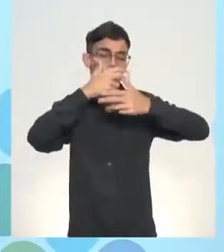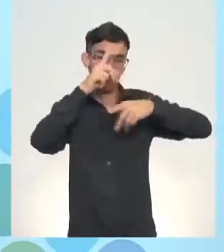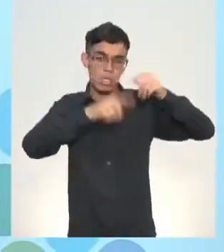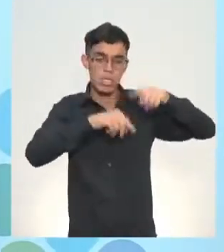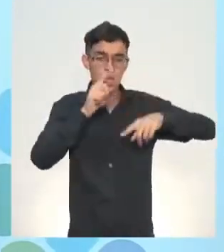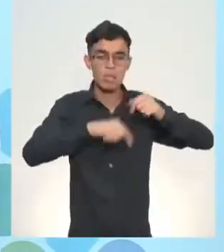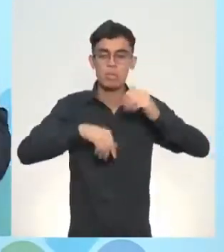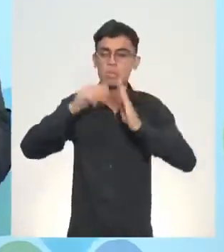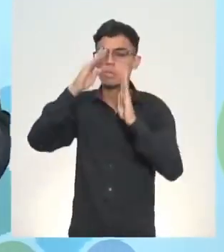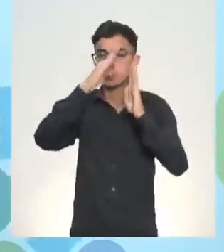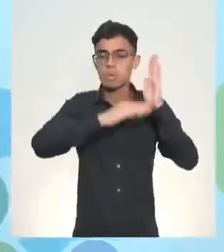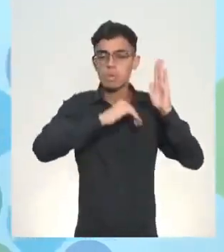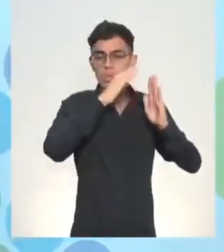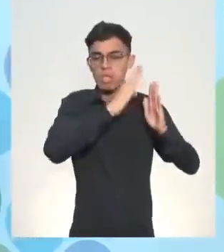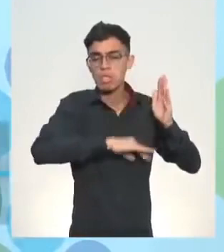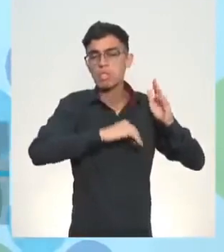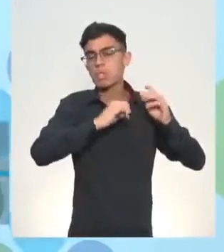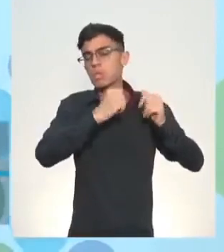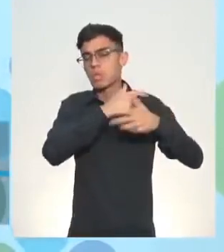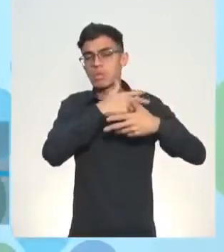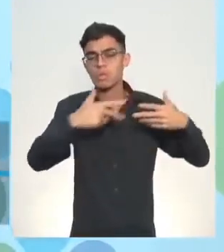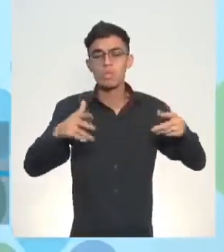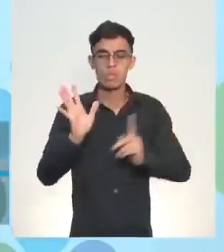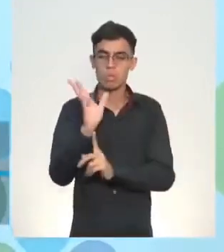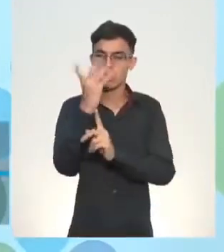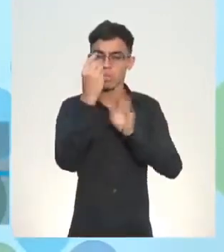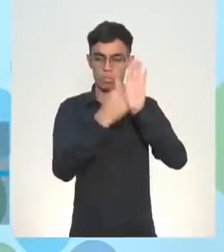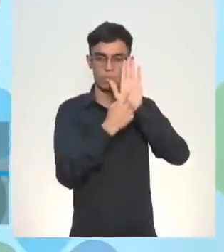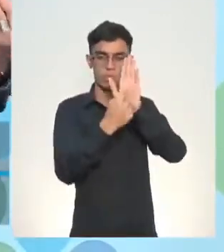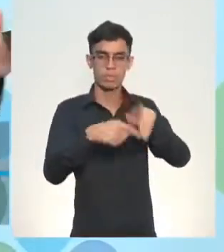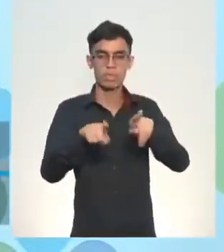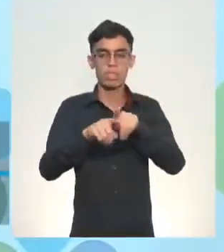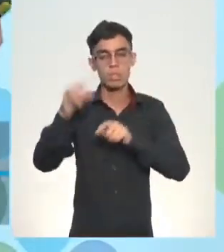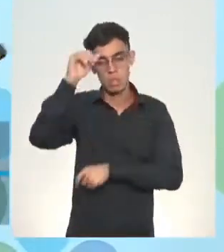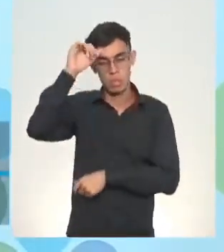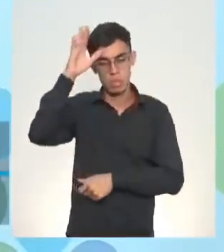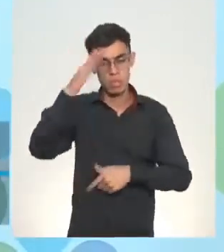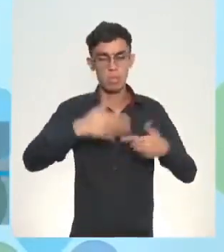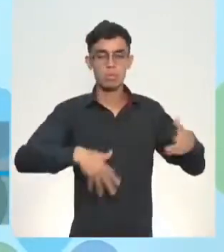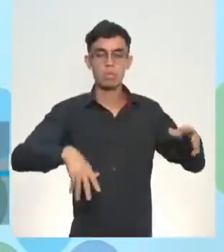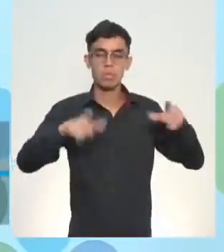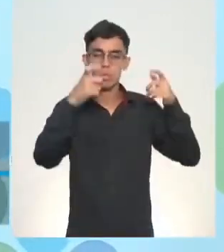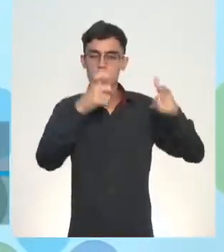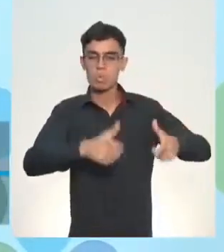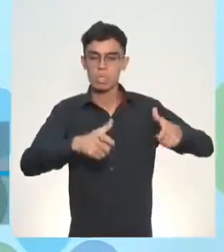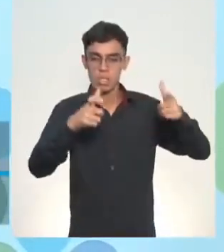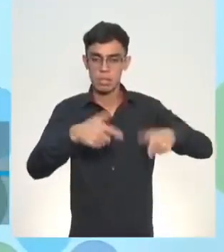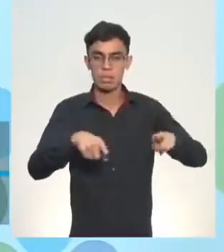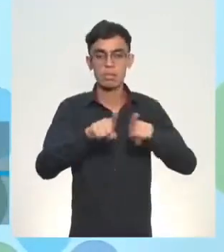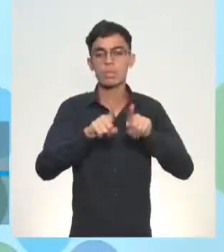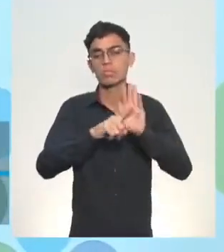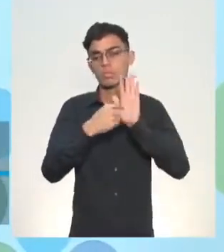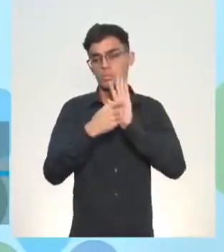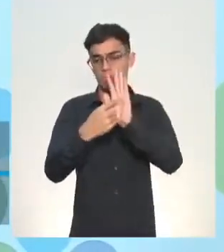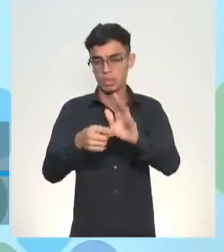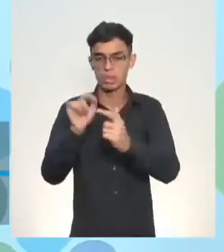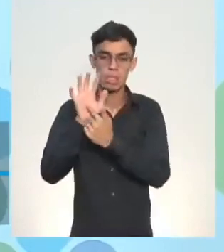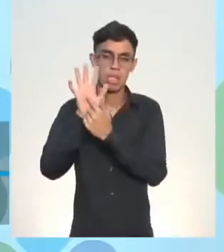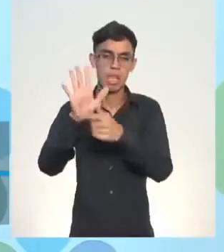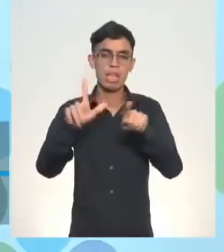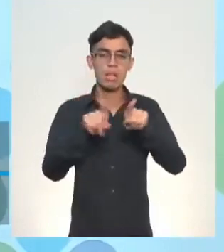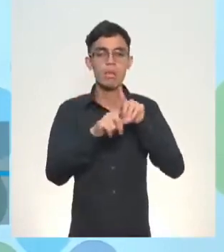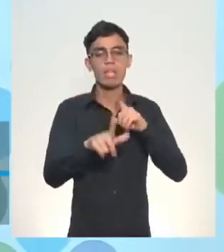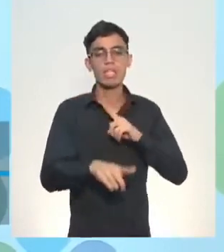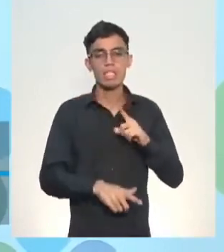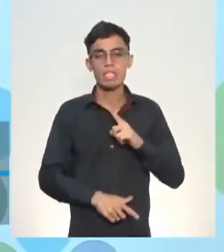ali. Além, claro, dessa mediação, né, do conhecimento desse espaço físico e da própria exposição em si, nós temos